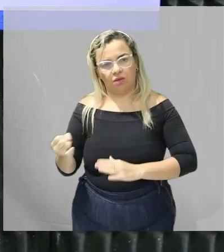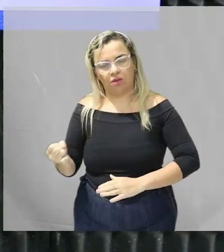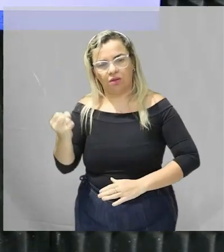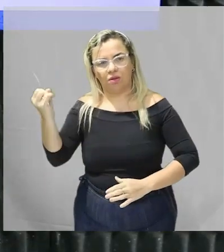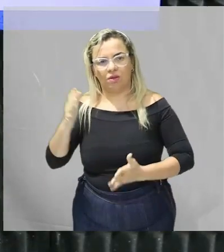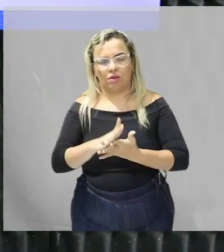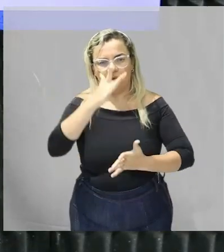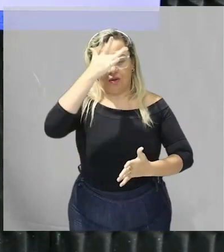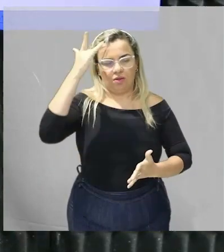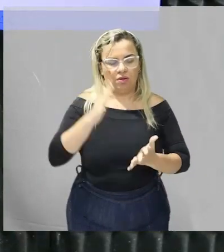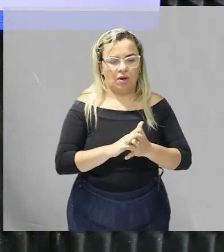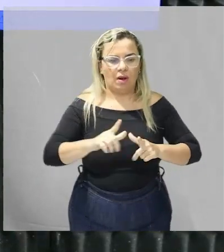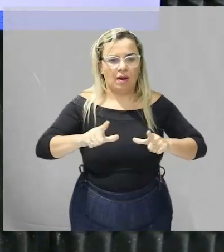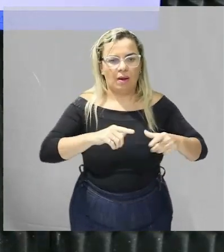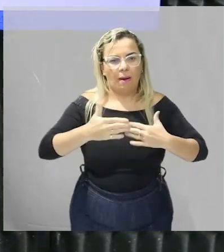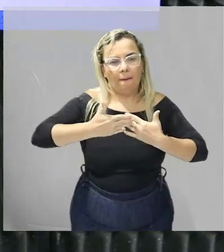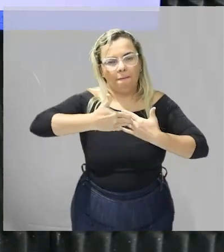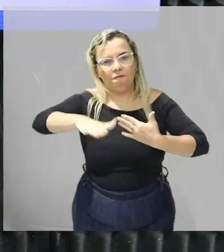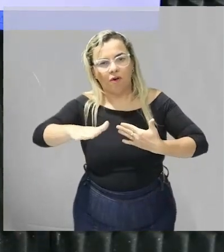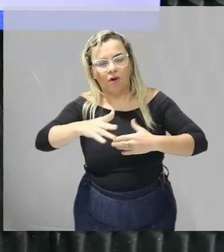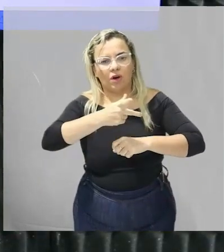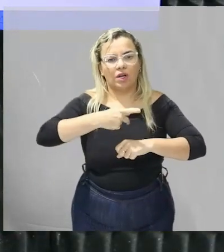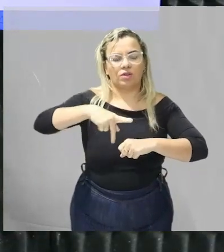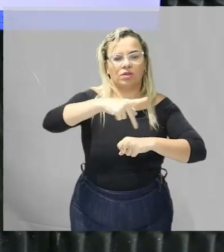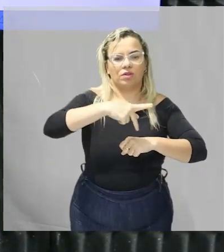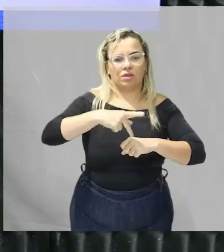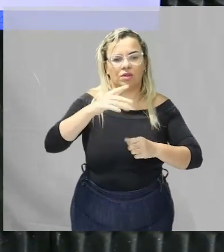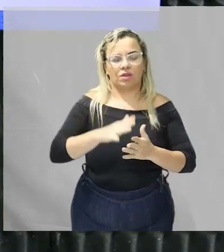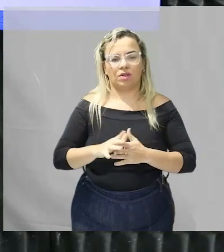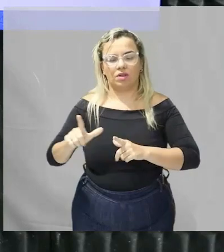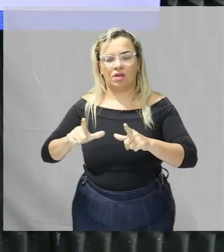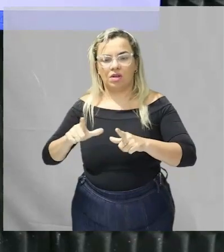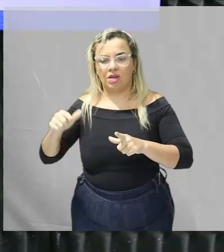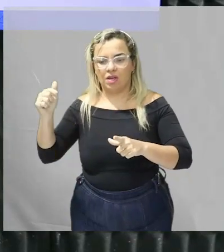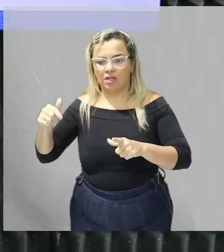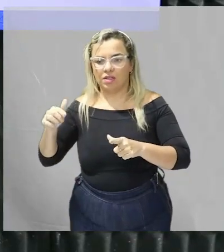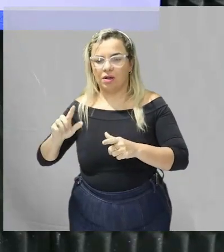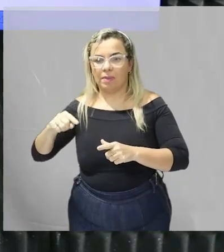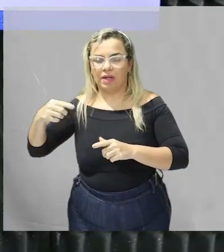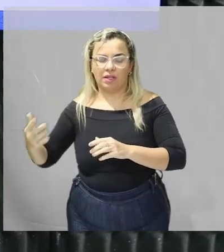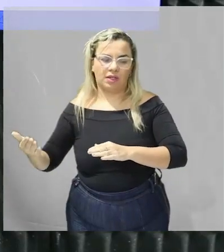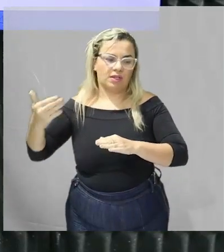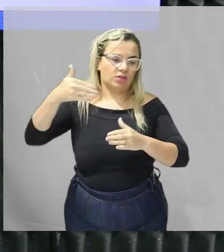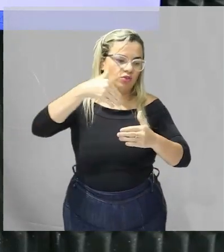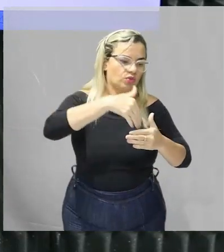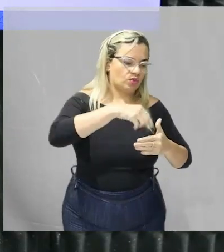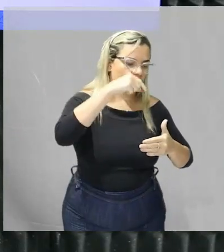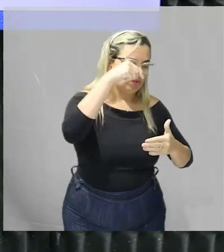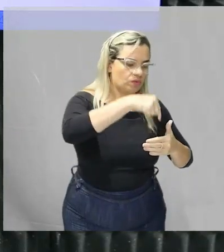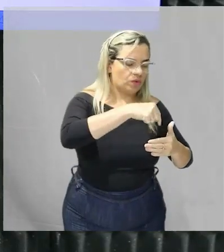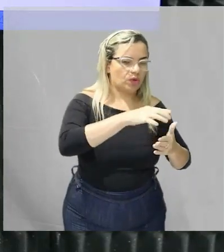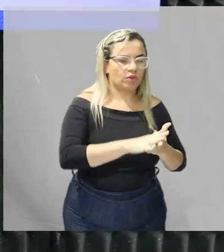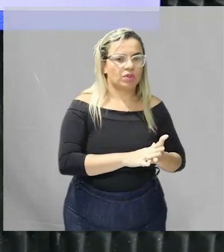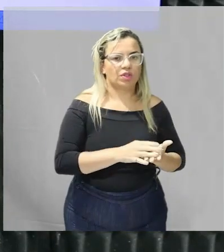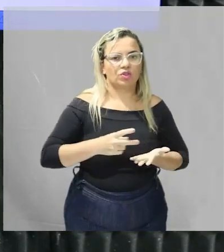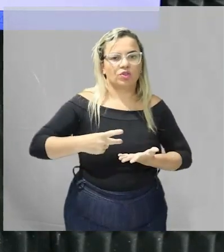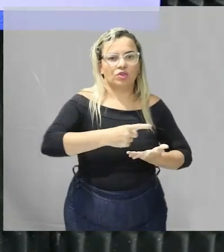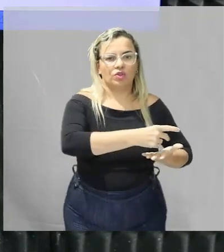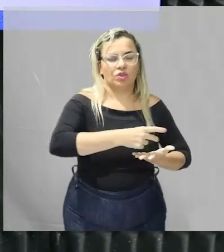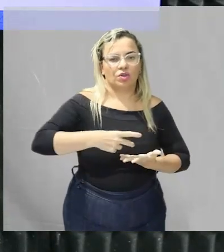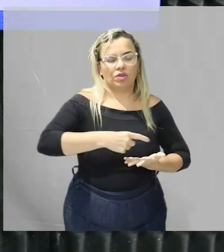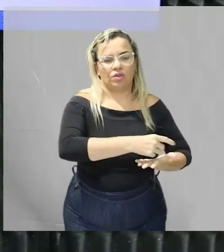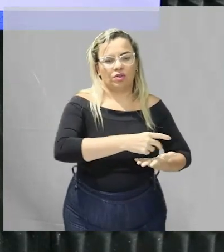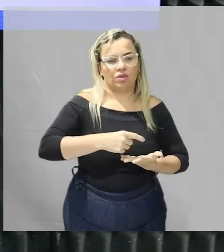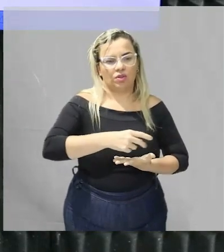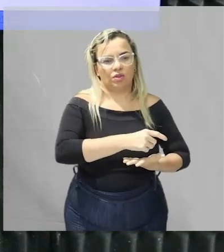pessoas que trabalham fora do seu país é mandar dinheiro para o seu país de origem. Então, esse movimento, galera, de pessoas que trabalham fora,